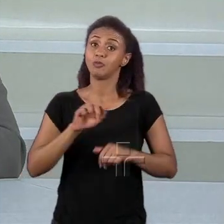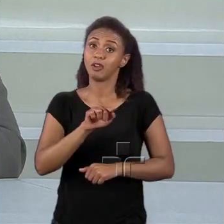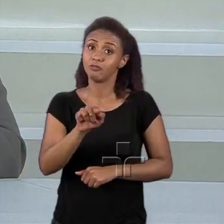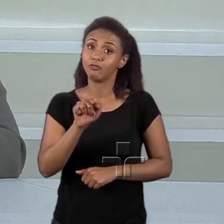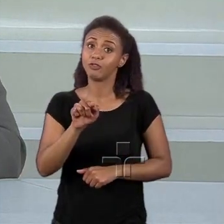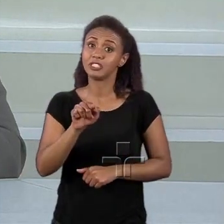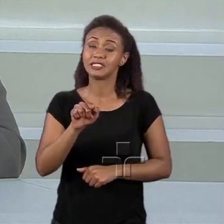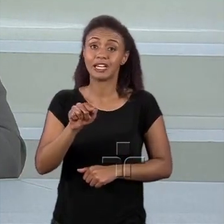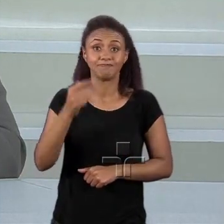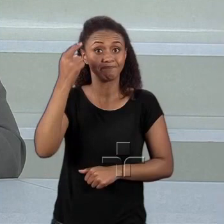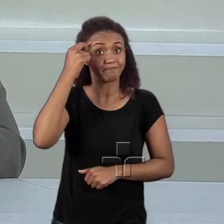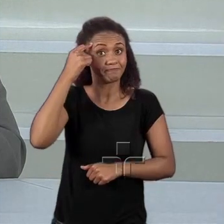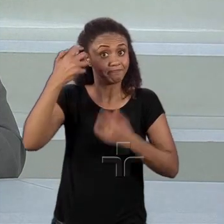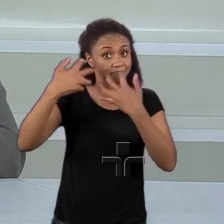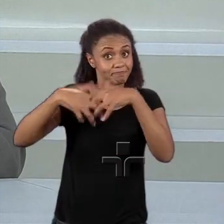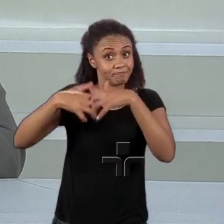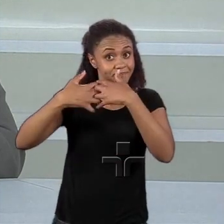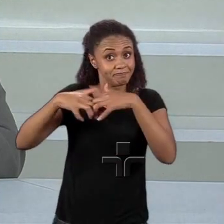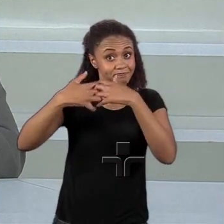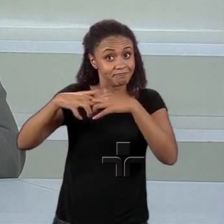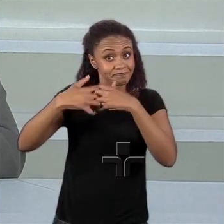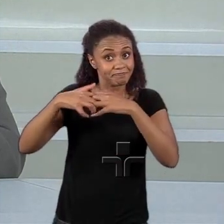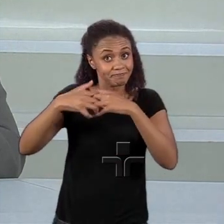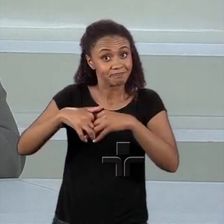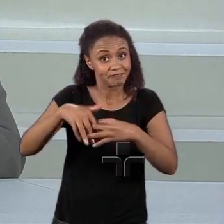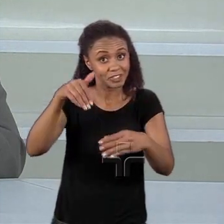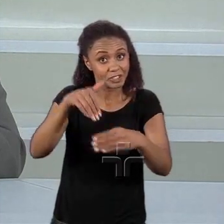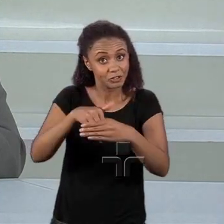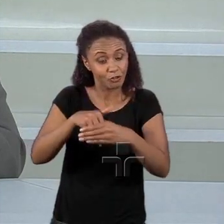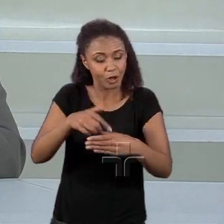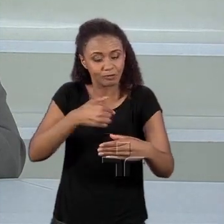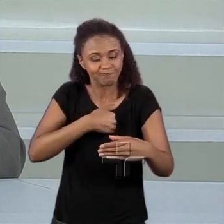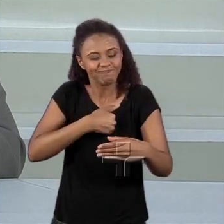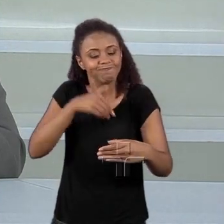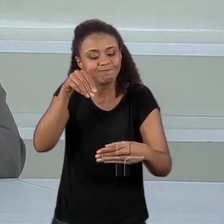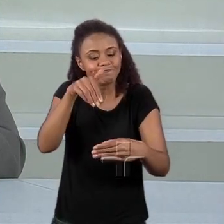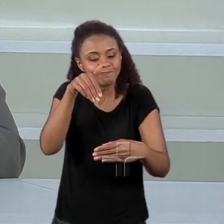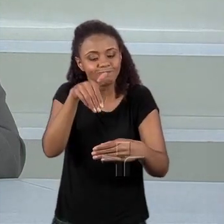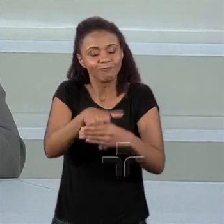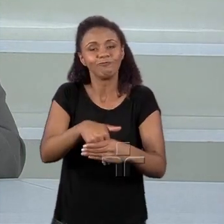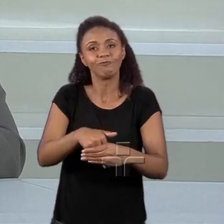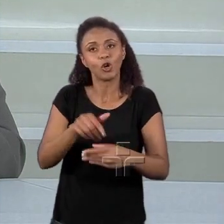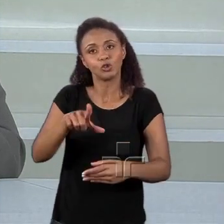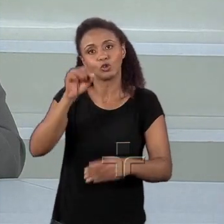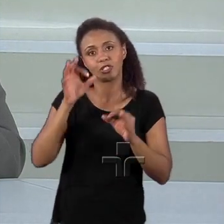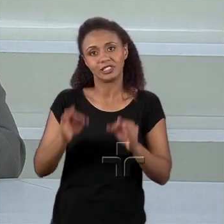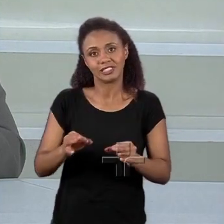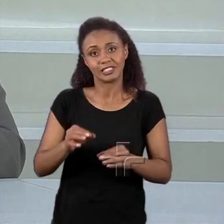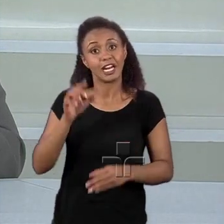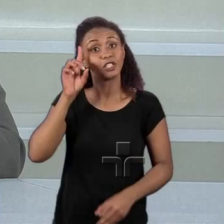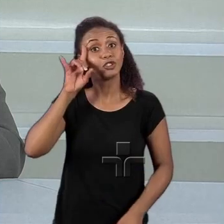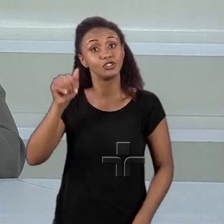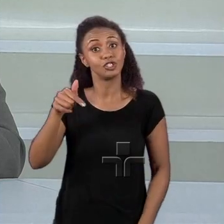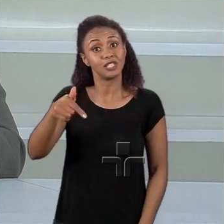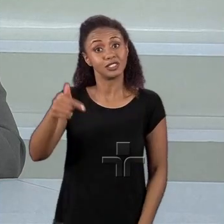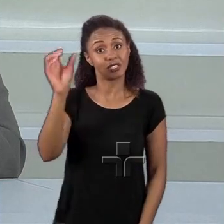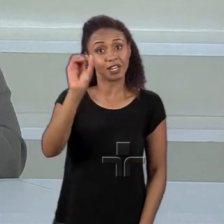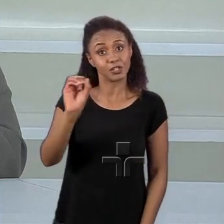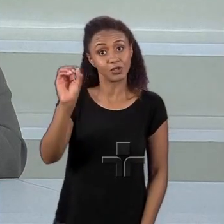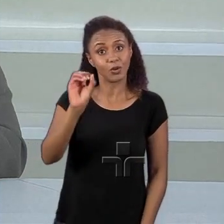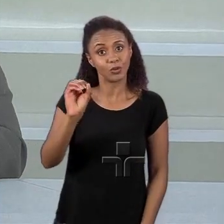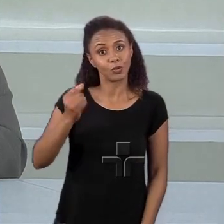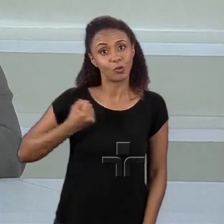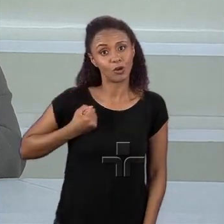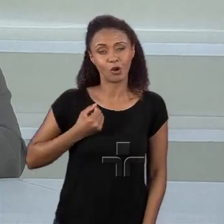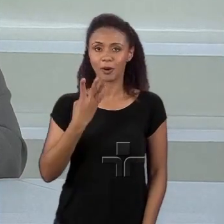você use a cabeça e o coração para tomar a decisão certa. No dia 7 de outubro, é